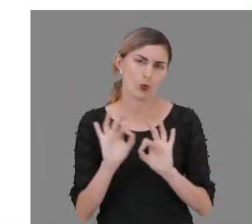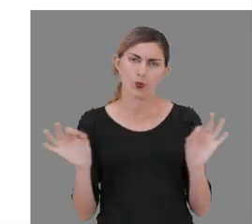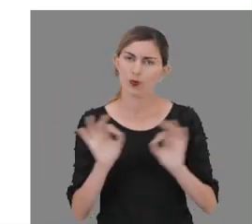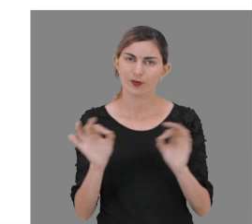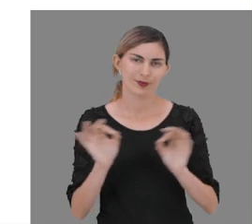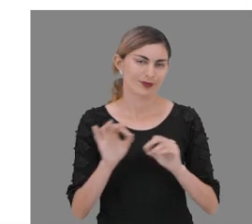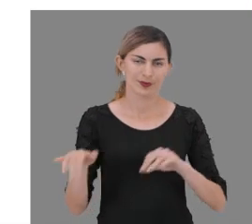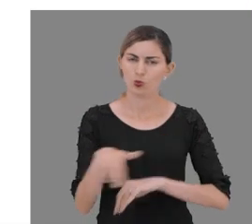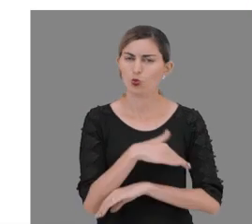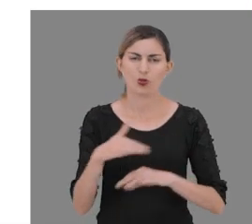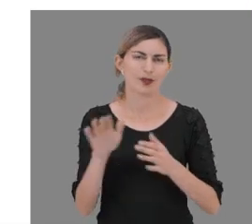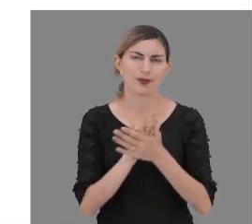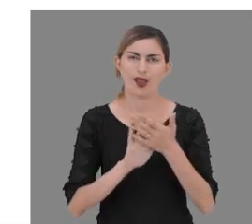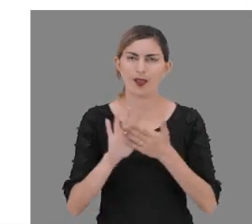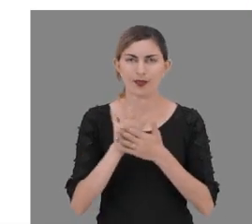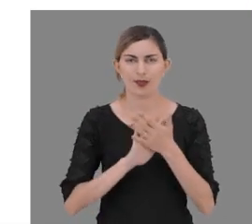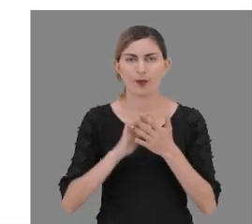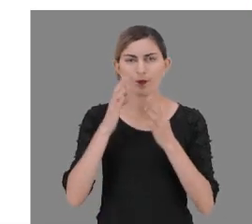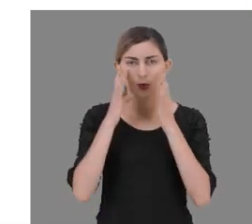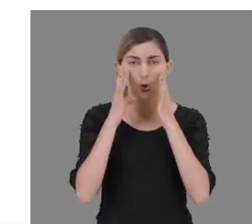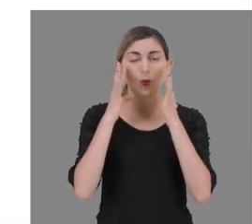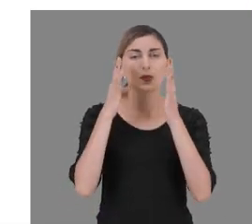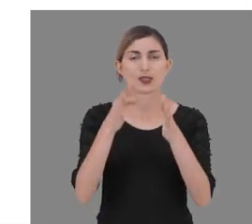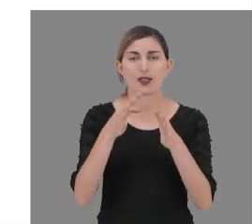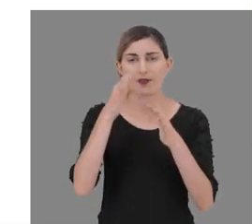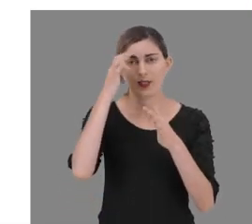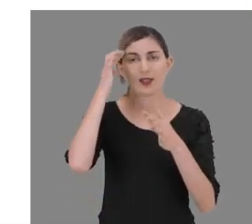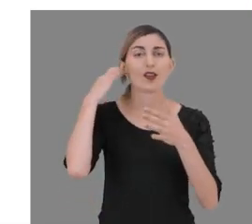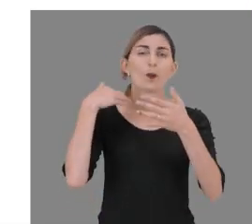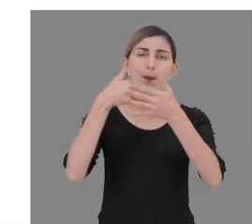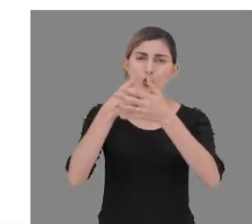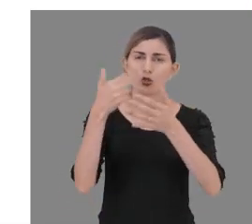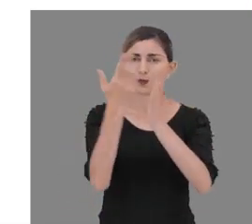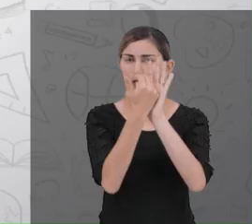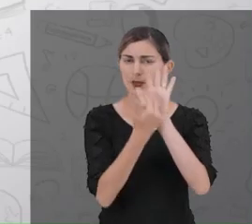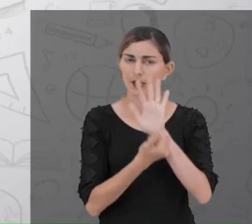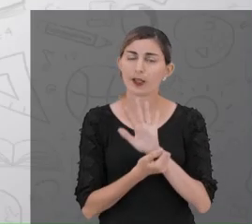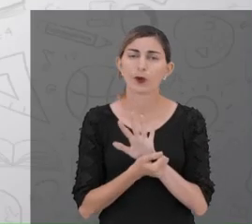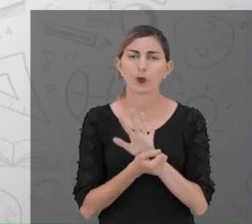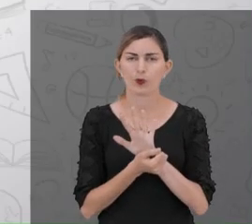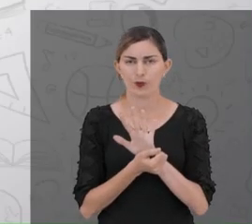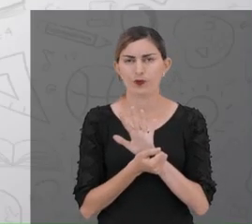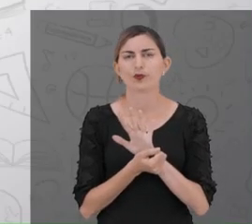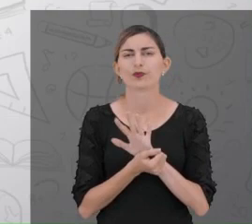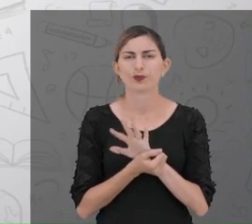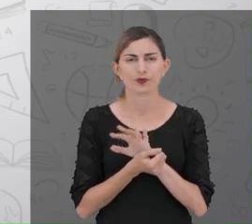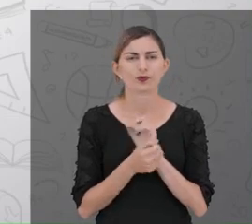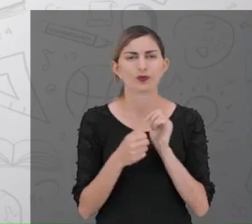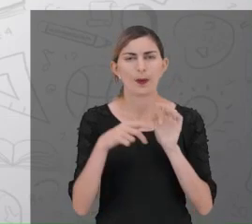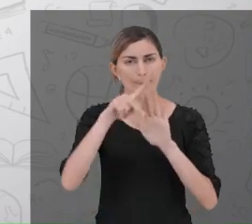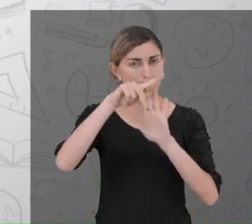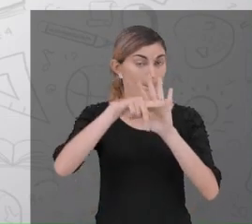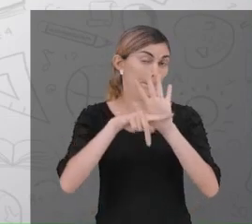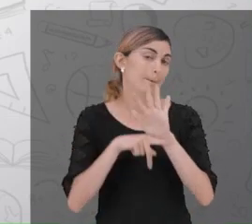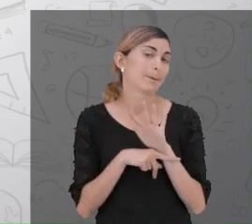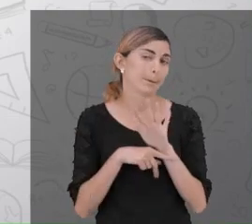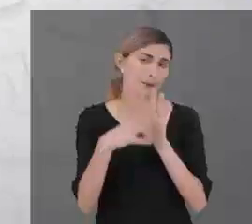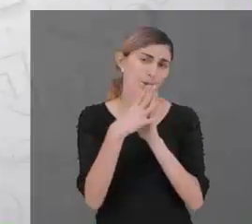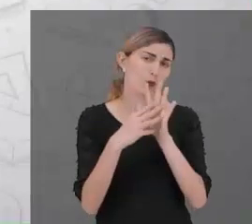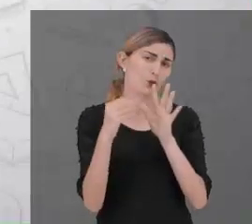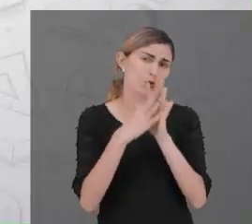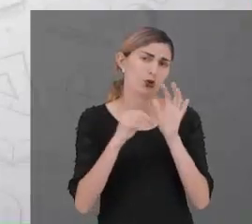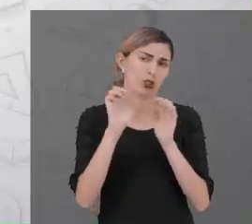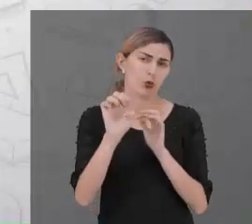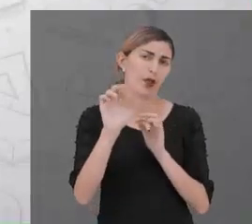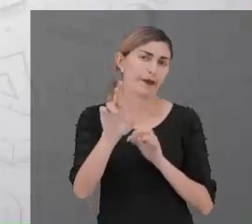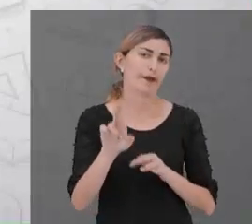mesmo nenhuma neste caso aí. Observe na próxima figura os construtores